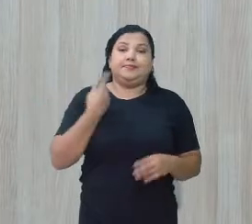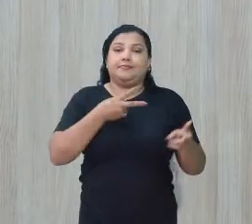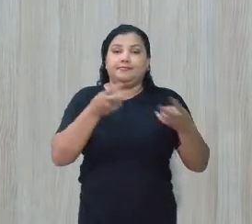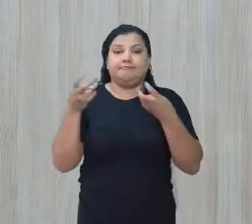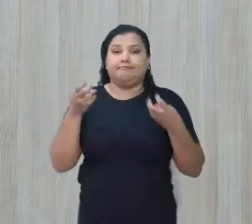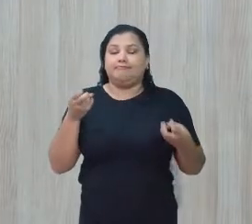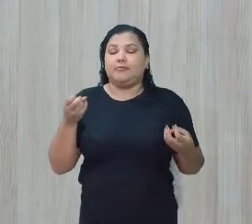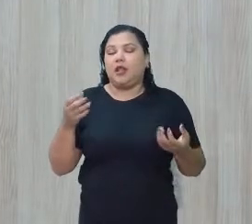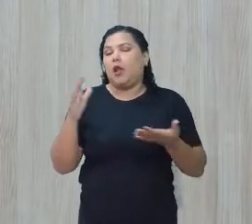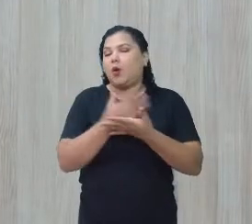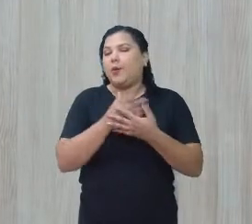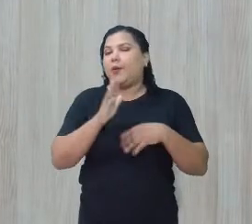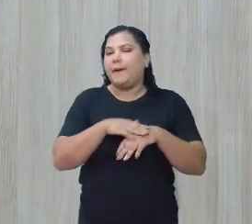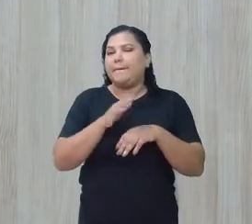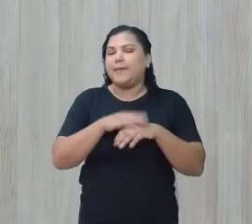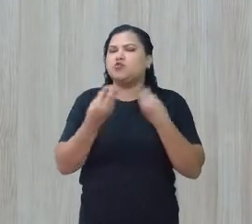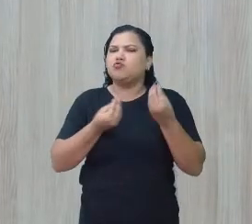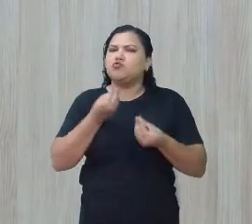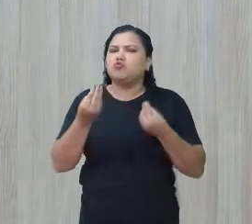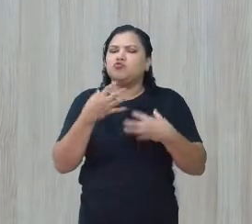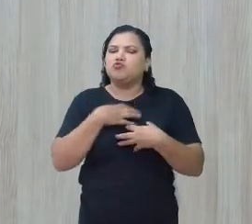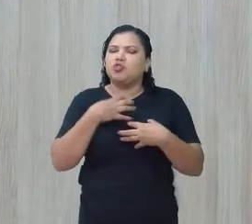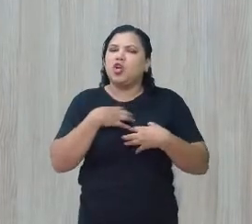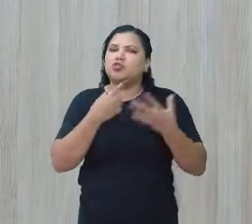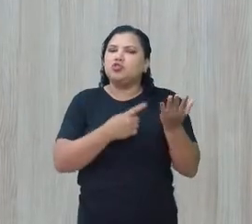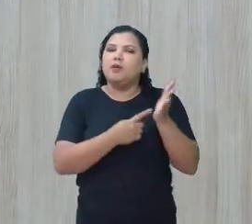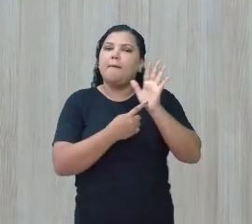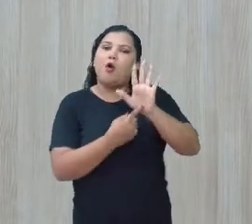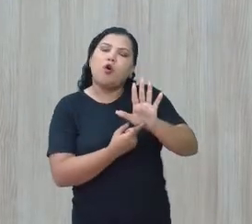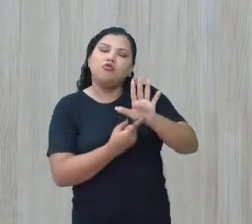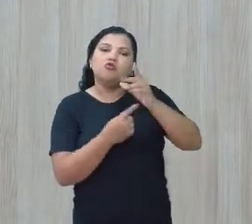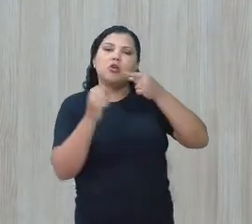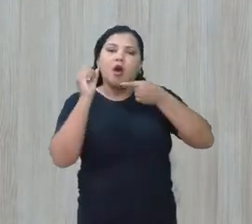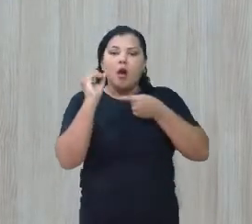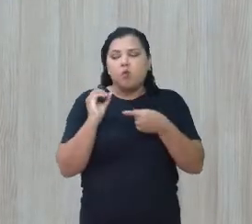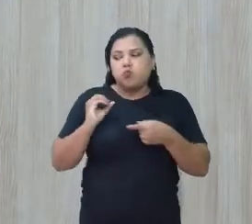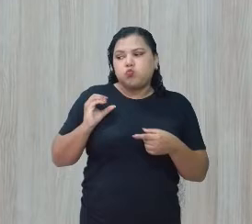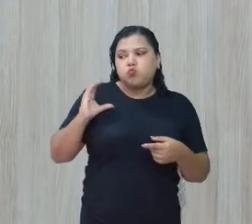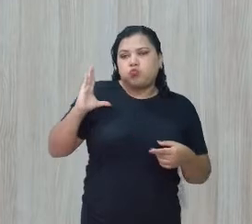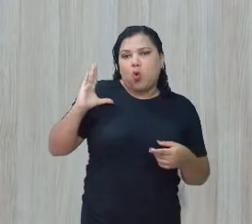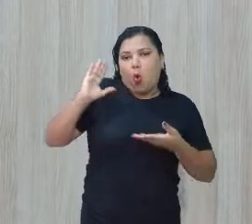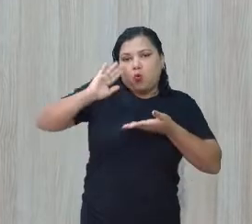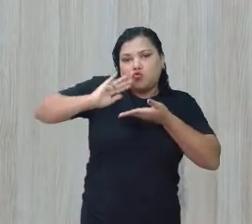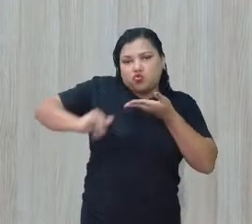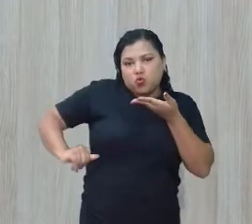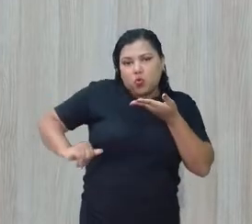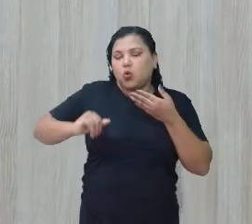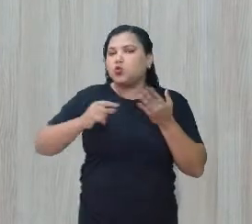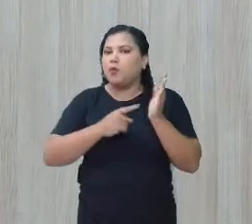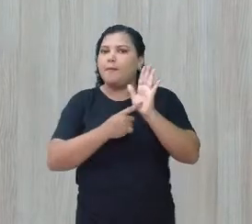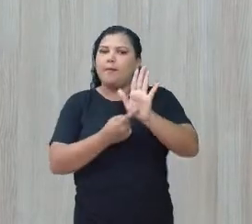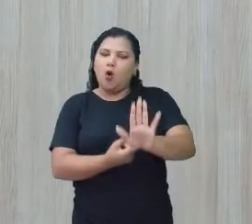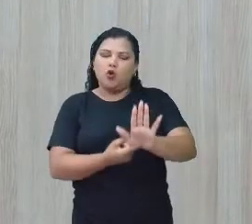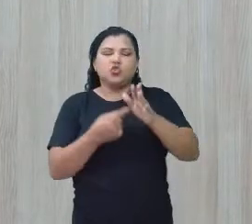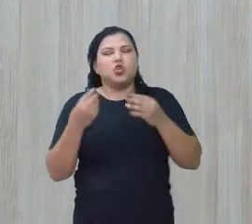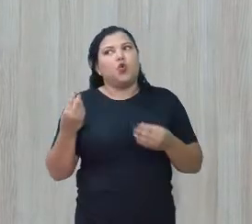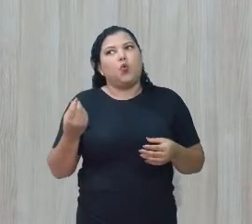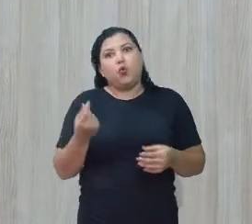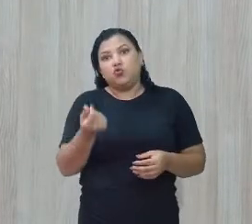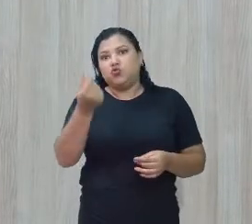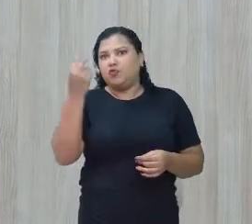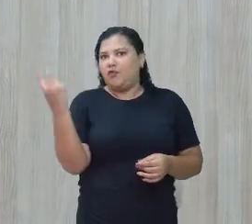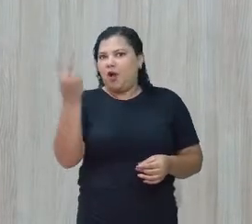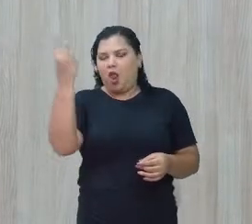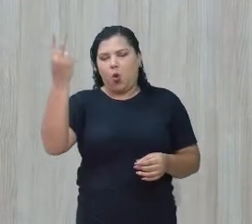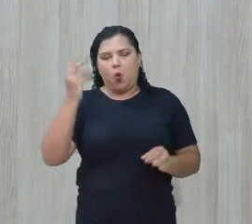vezes essa maneira da gente colocar esse aumento ou esse desconto não é dado o valor de fato. Claro que ele pode aparecer, né? Até